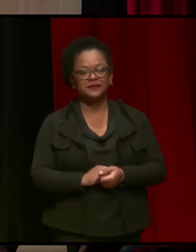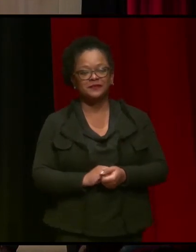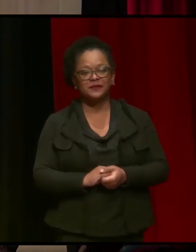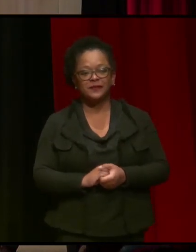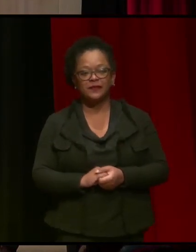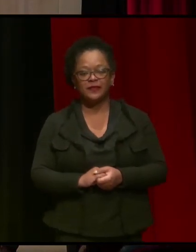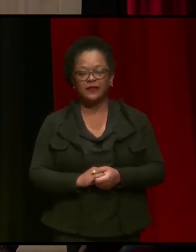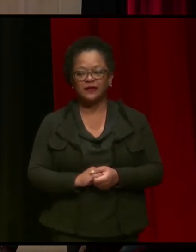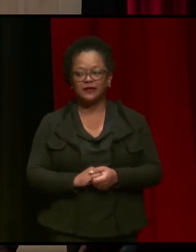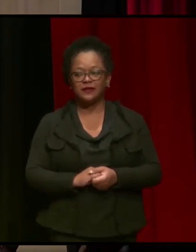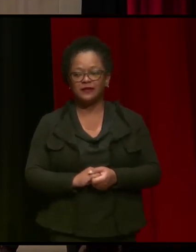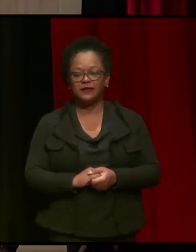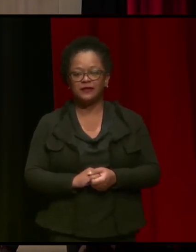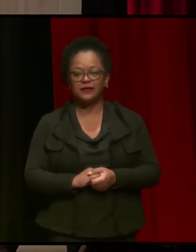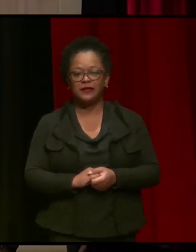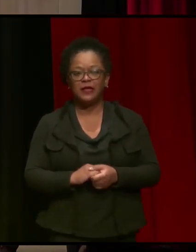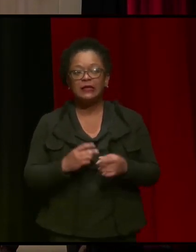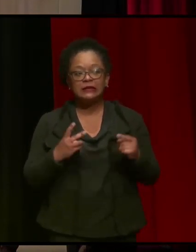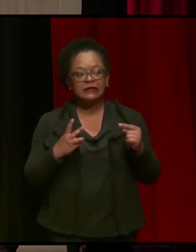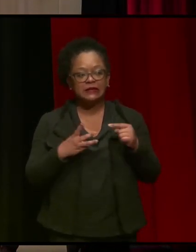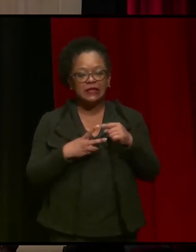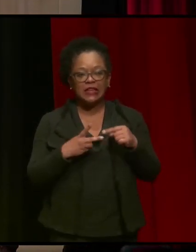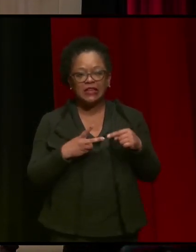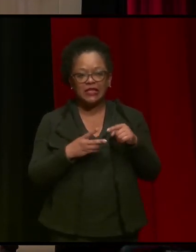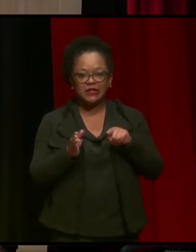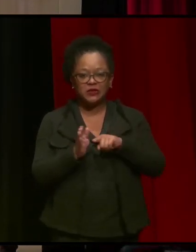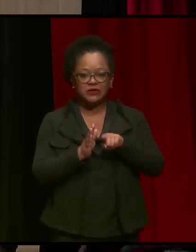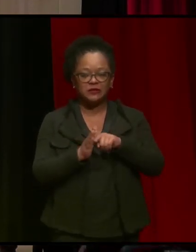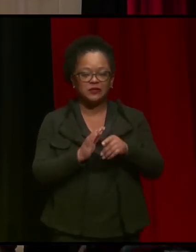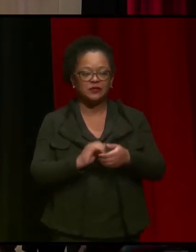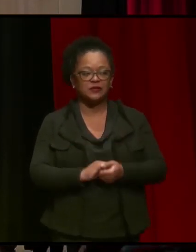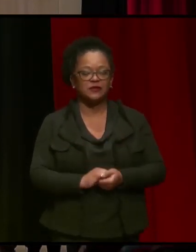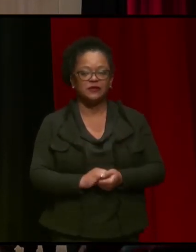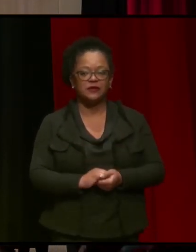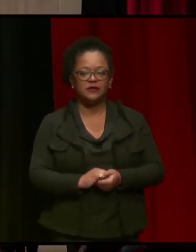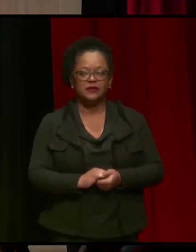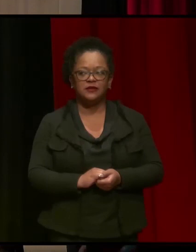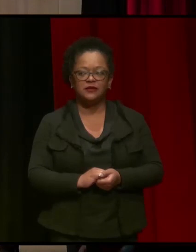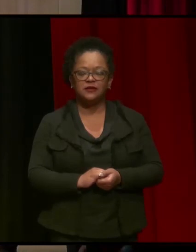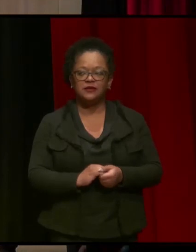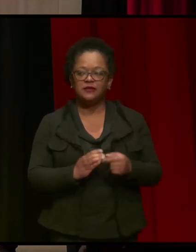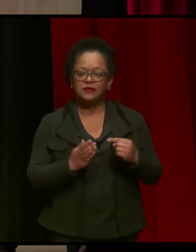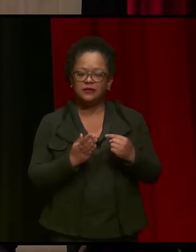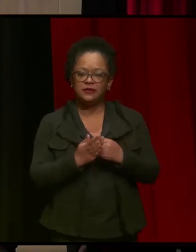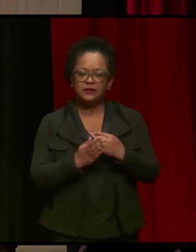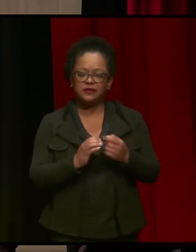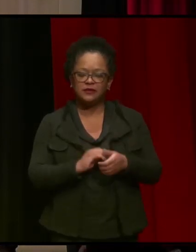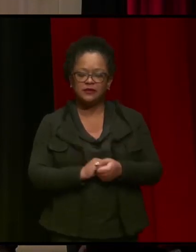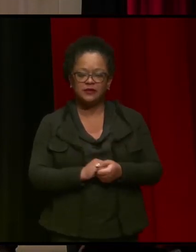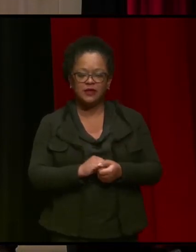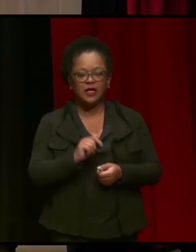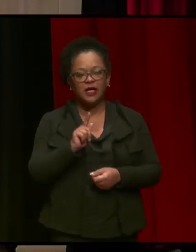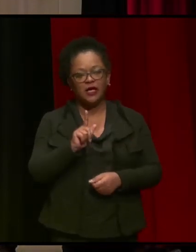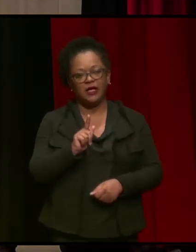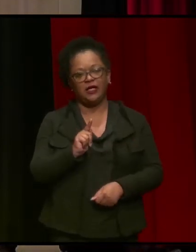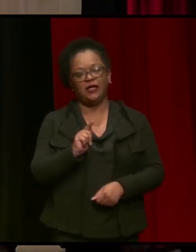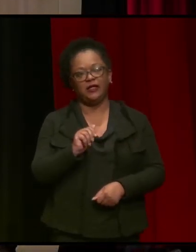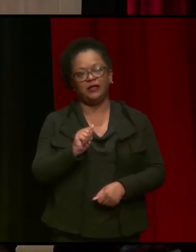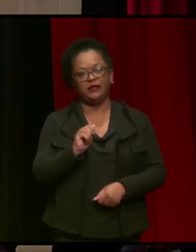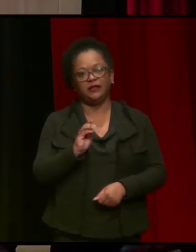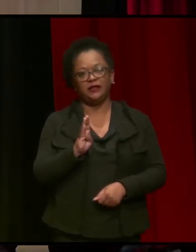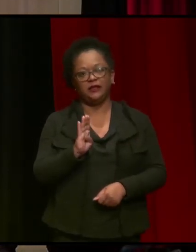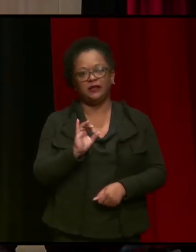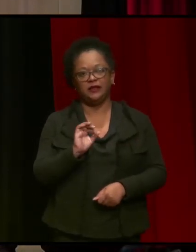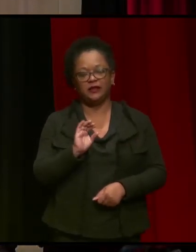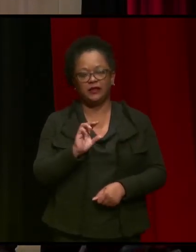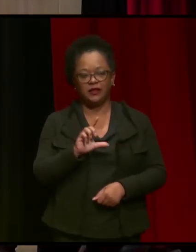também. Mais duas aqui, gente, depois nós vamos entrar no outro tema aqui. Essa aqui, acho que é o Gabriel. Eu sou de uma